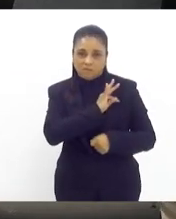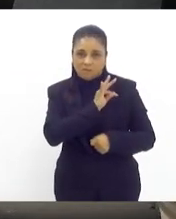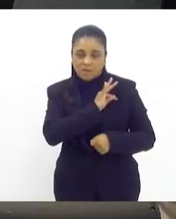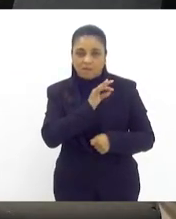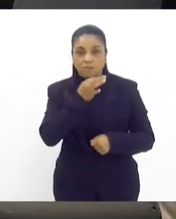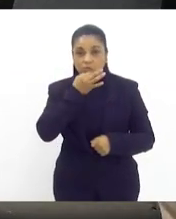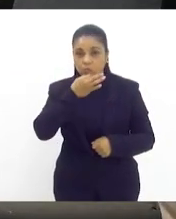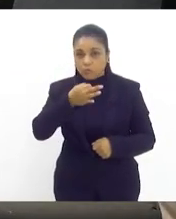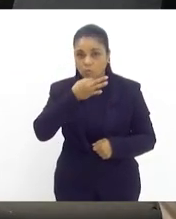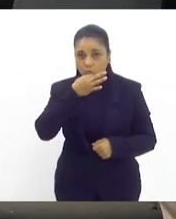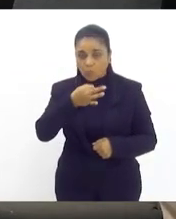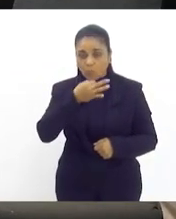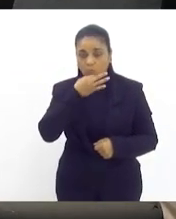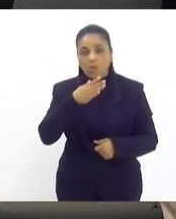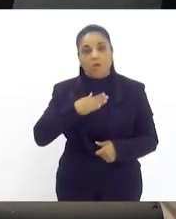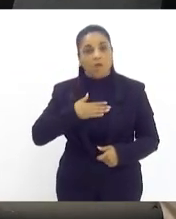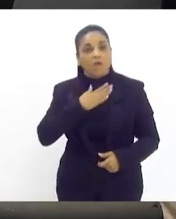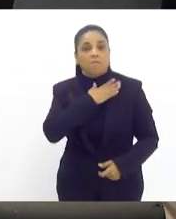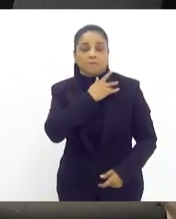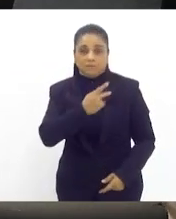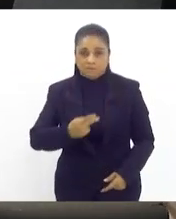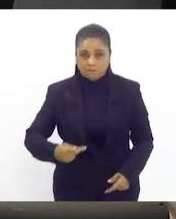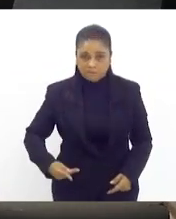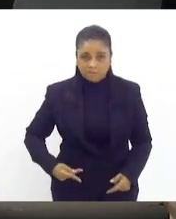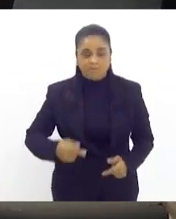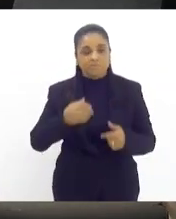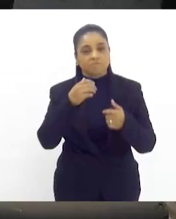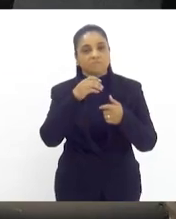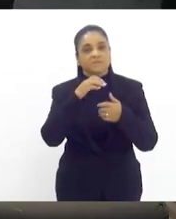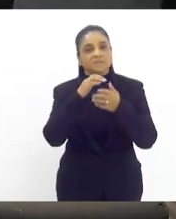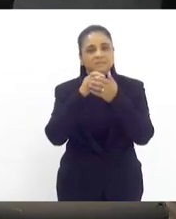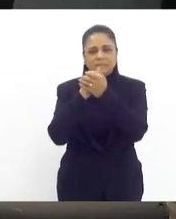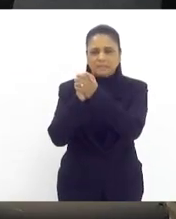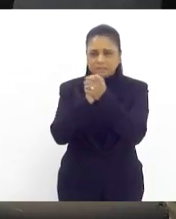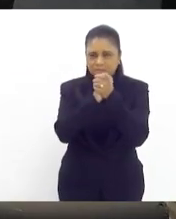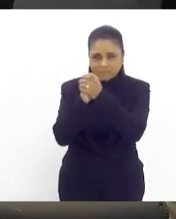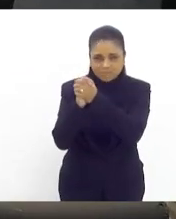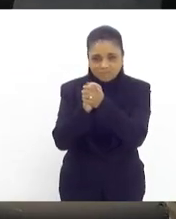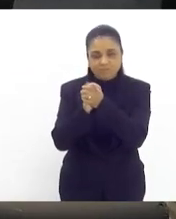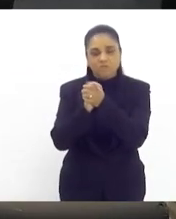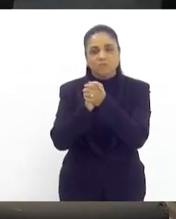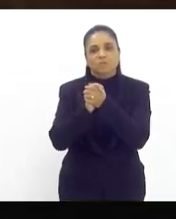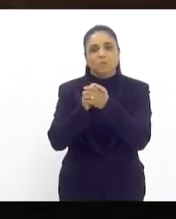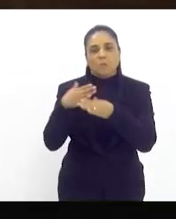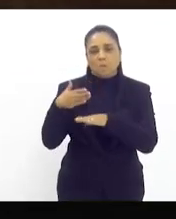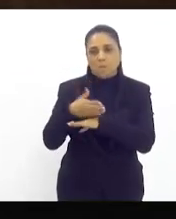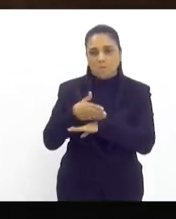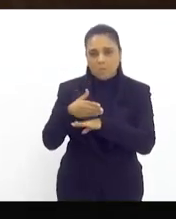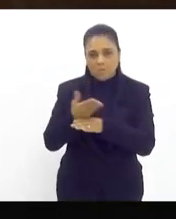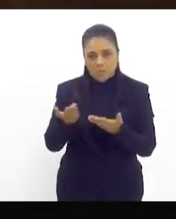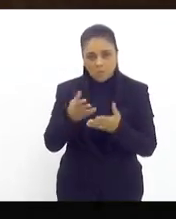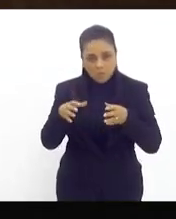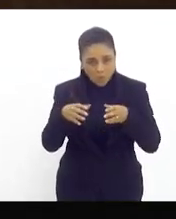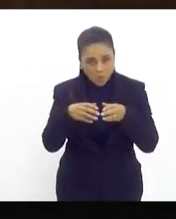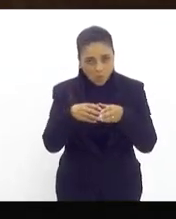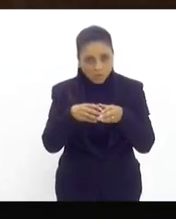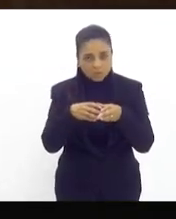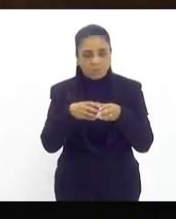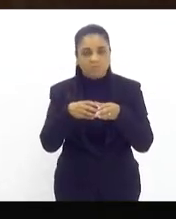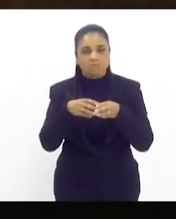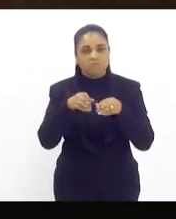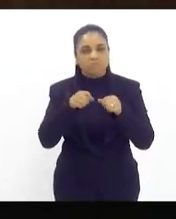aqui presidente em primeiro lugar saudar sua presença aqui na condição de trabalhos da